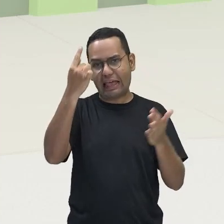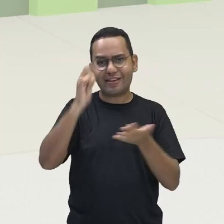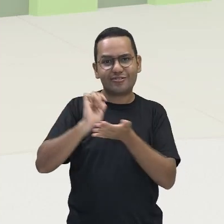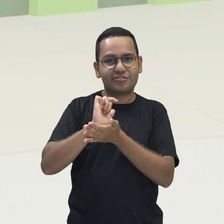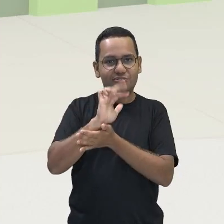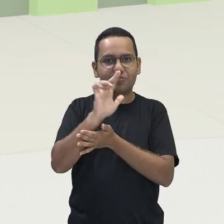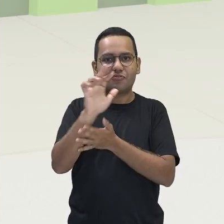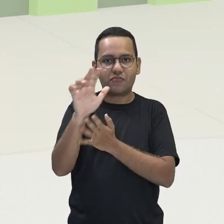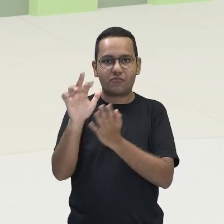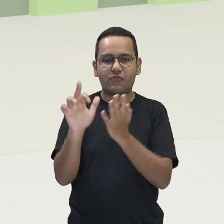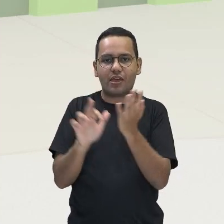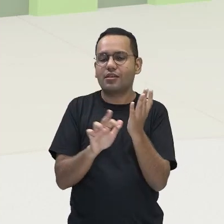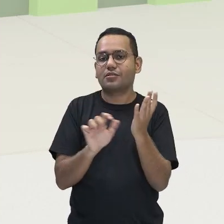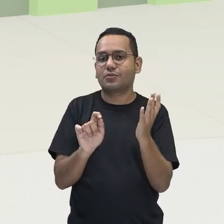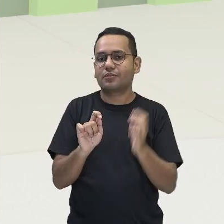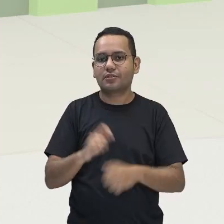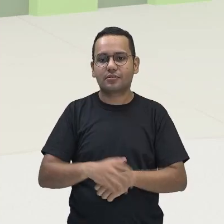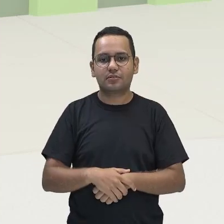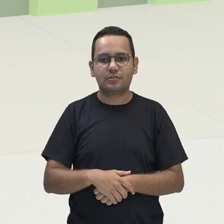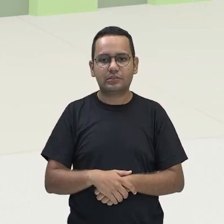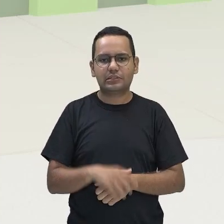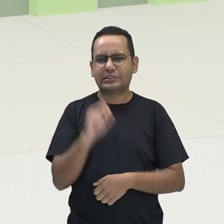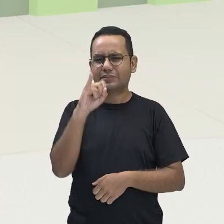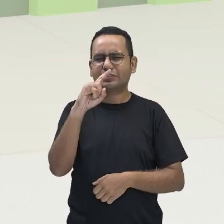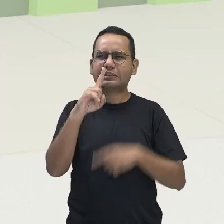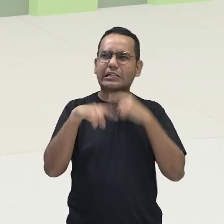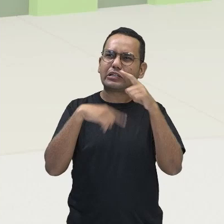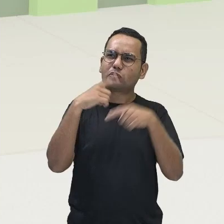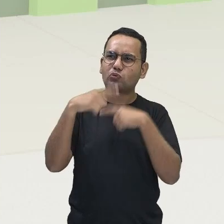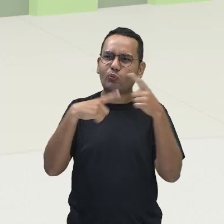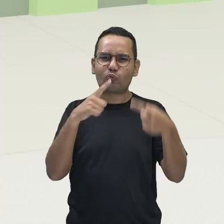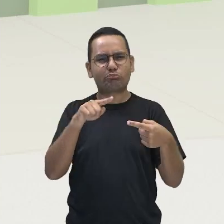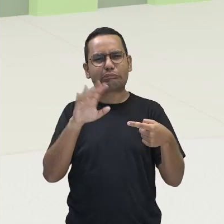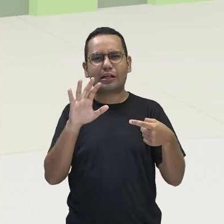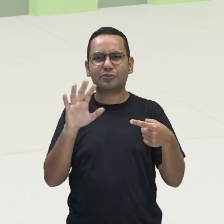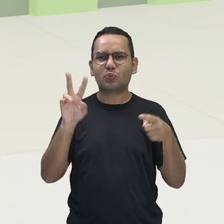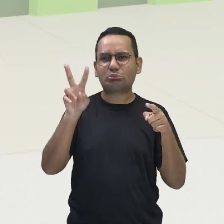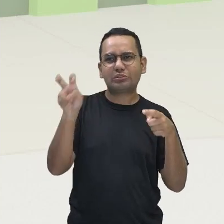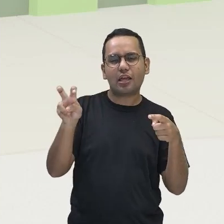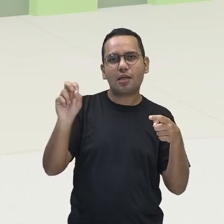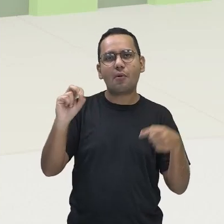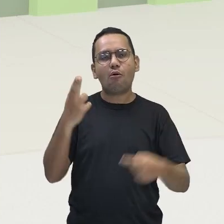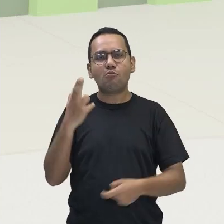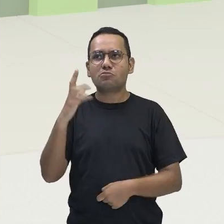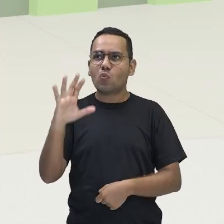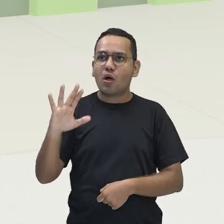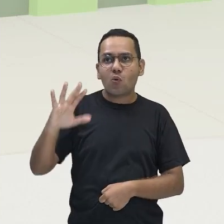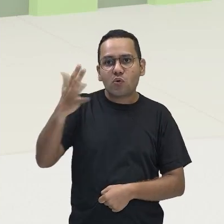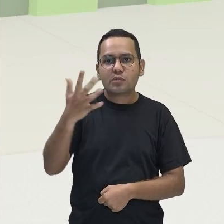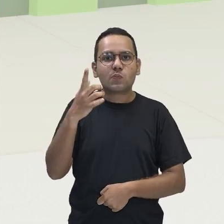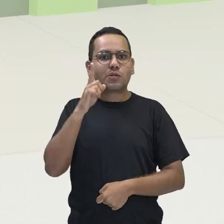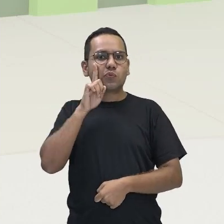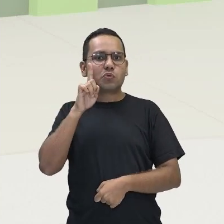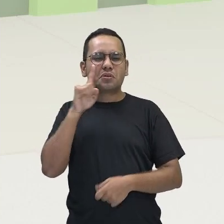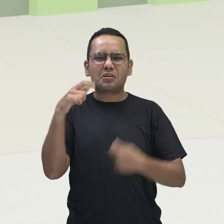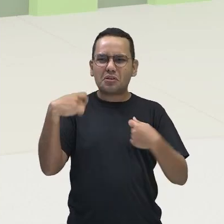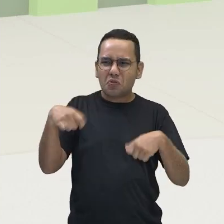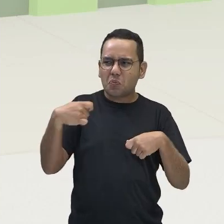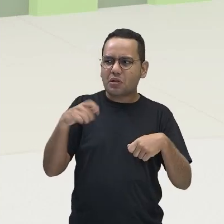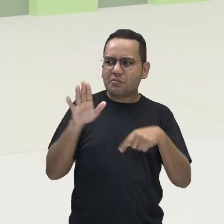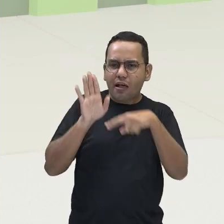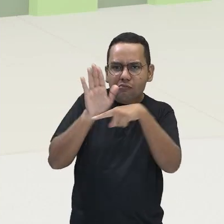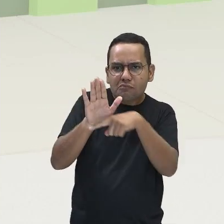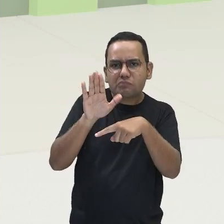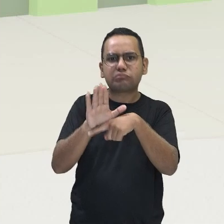ali com uma dúvida, com algo, sabe, do dia a dia que você quer resolver e